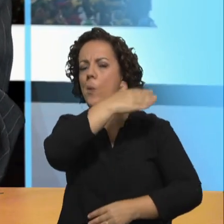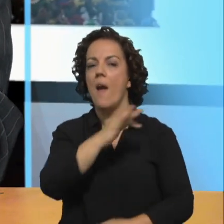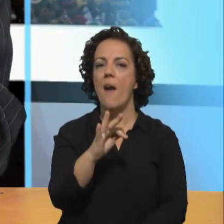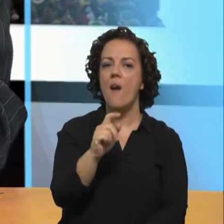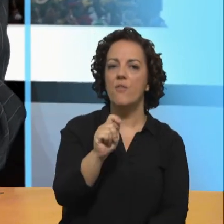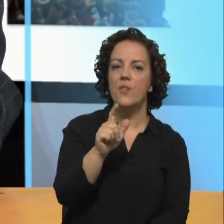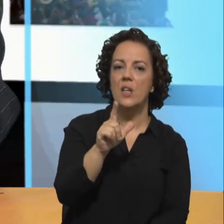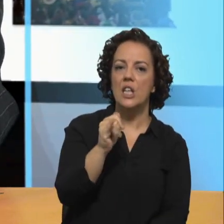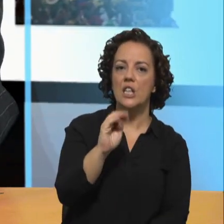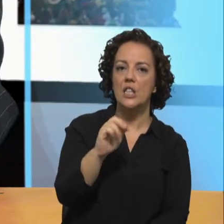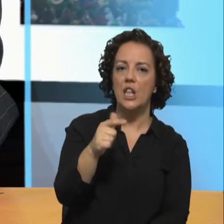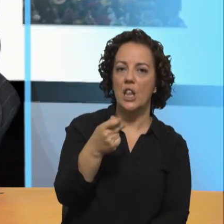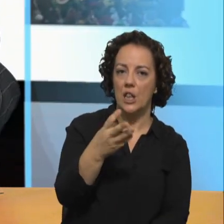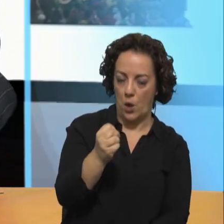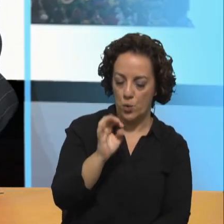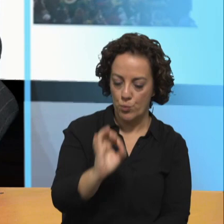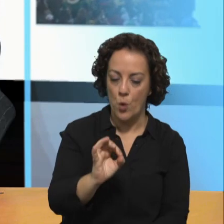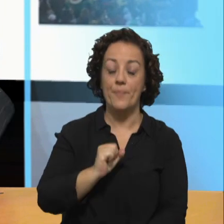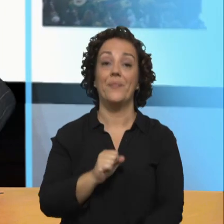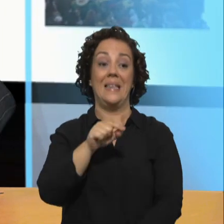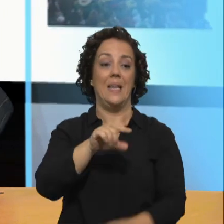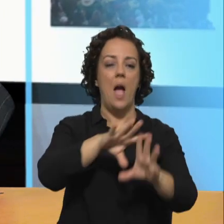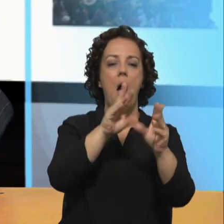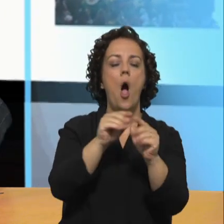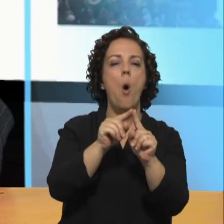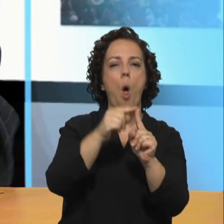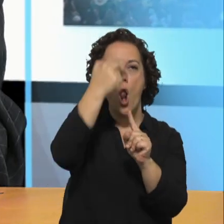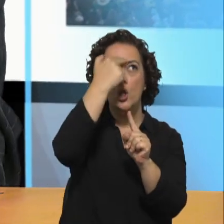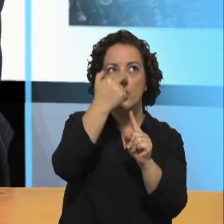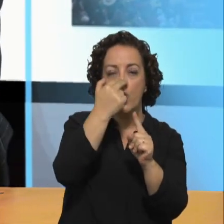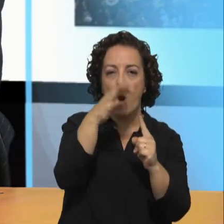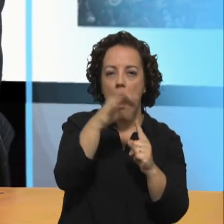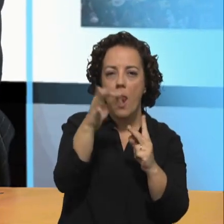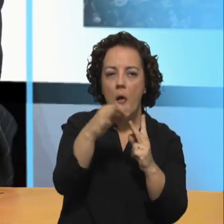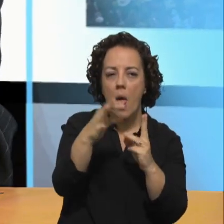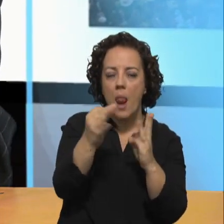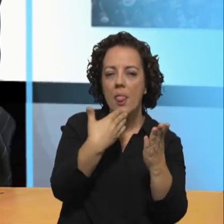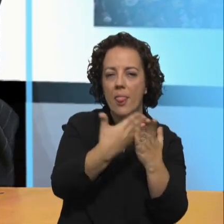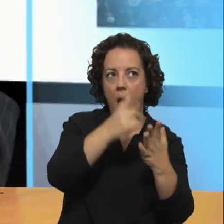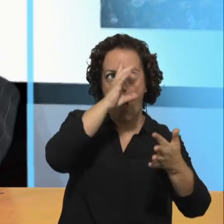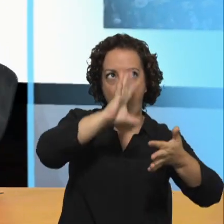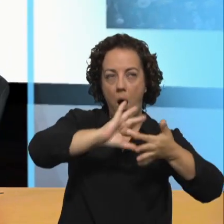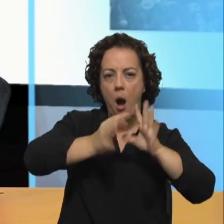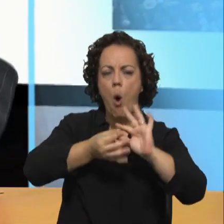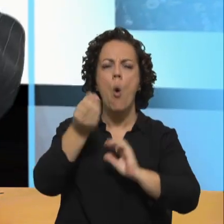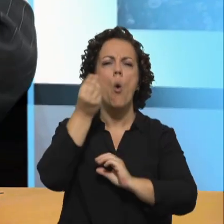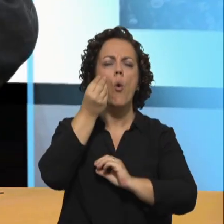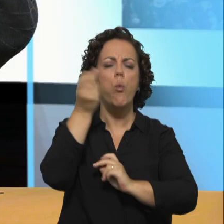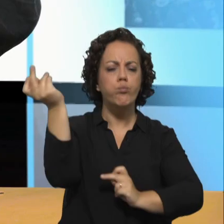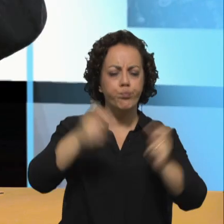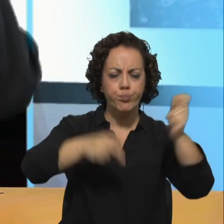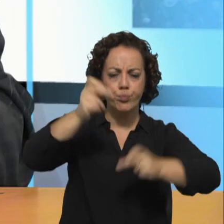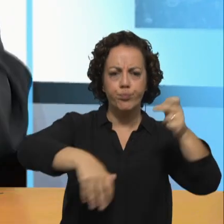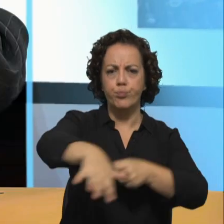marcos históricos que ajudam um bocadinho a definir os contornos populacionais da zona. Mas depois há muitos acontecimentos